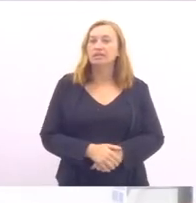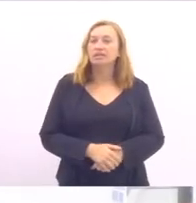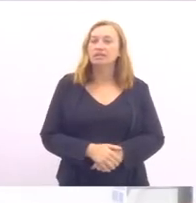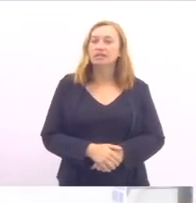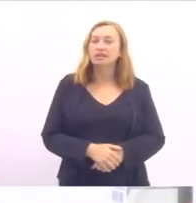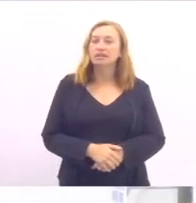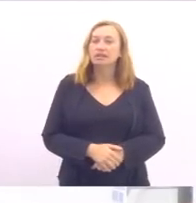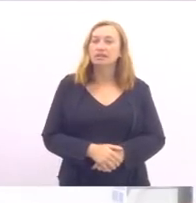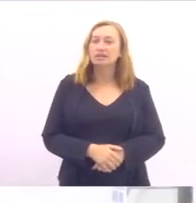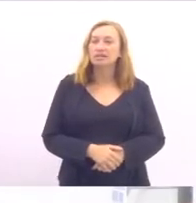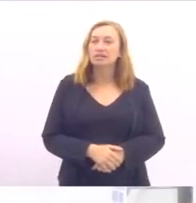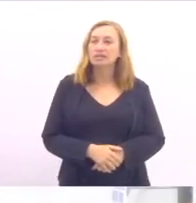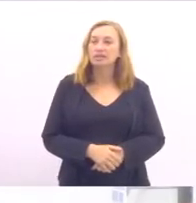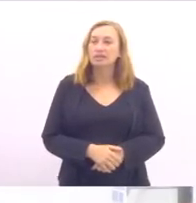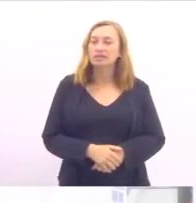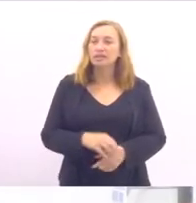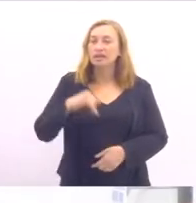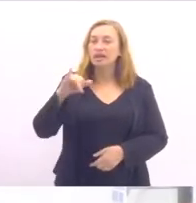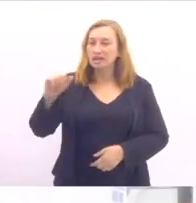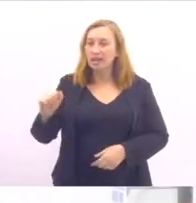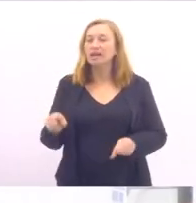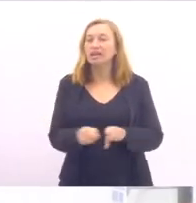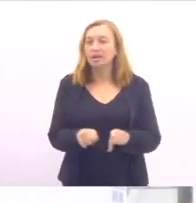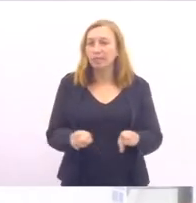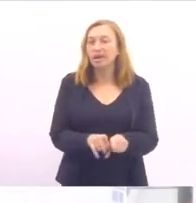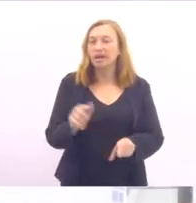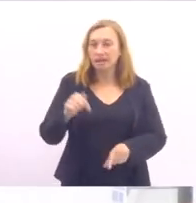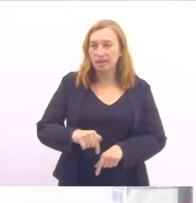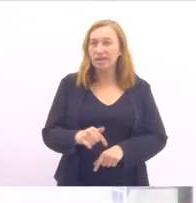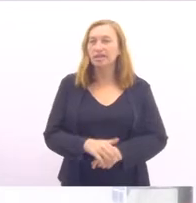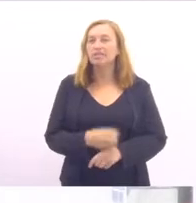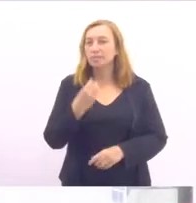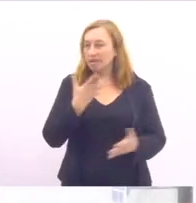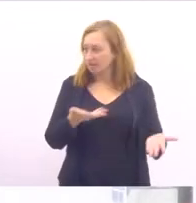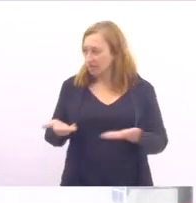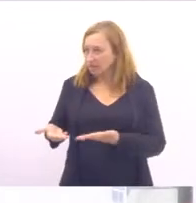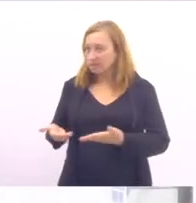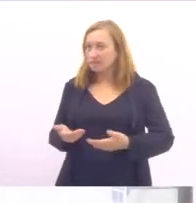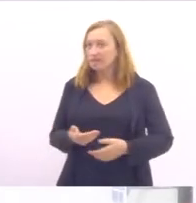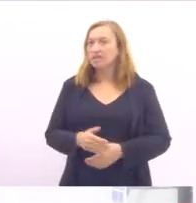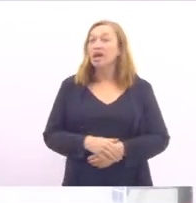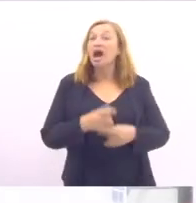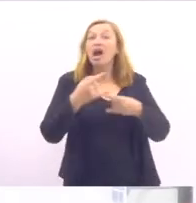Palagano, do INEA, também está aqui conosco. Bem-vindo.